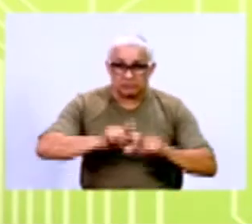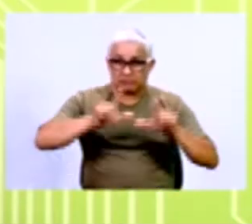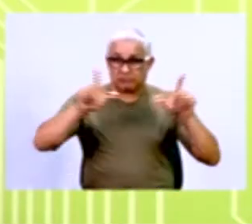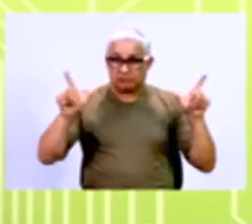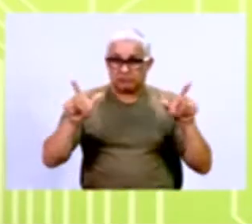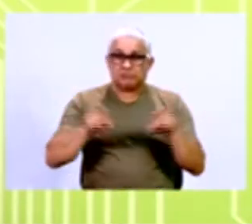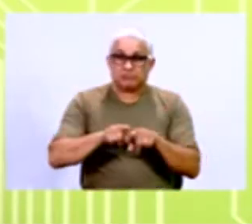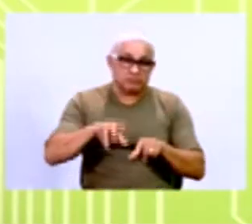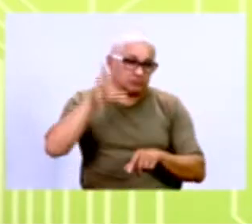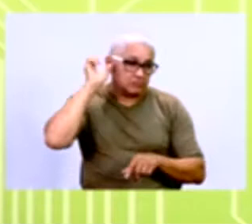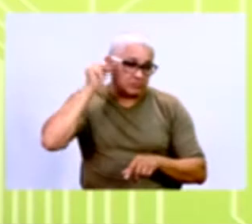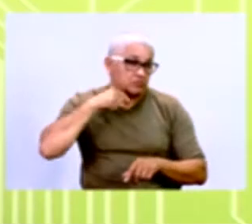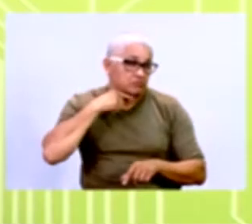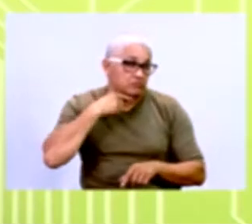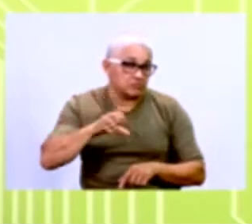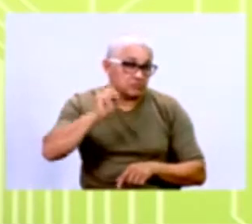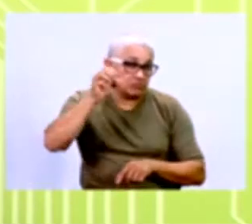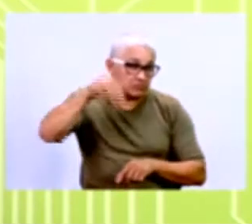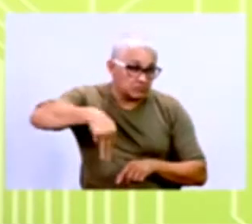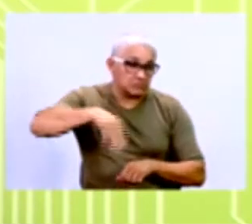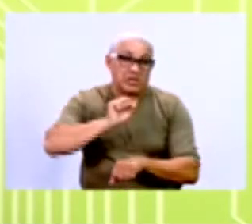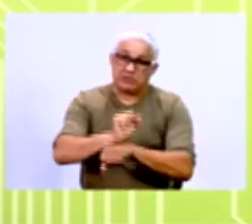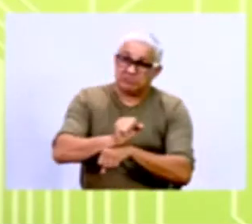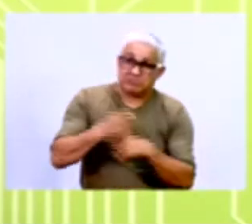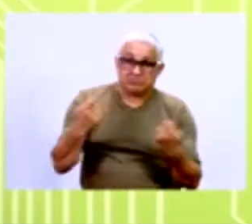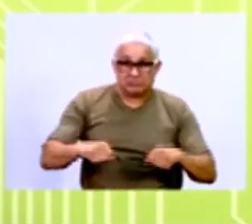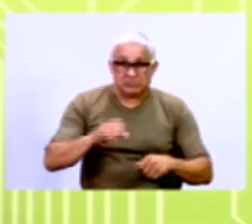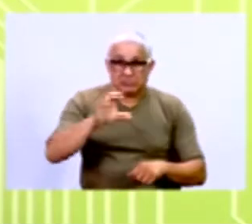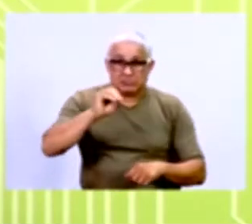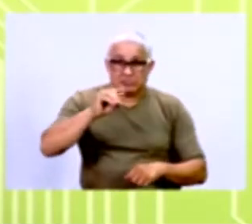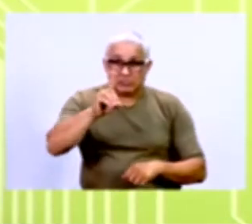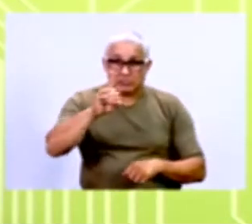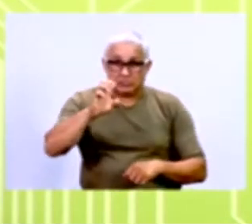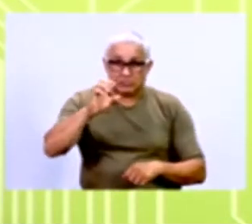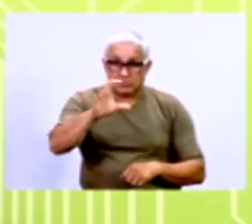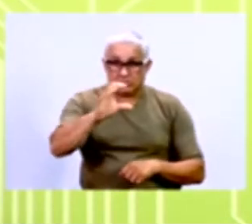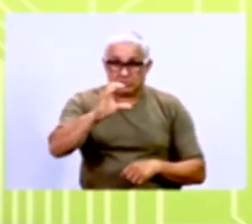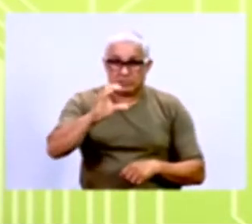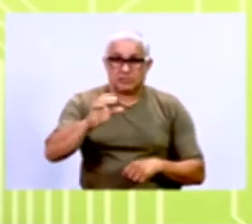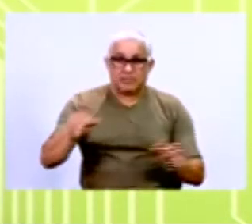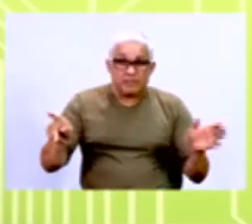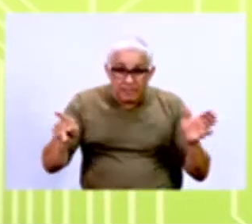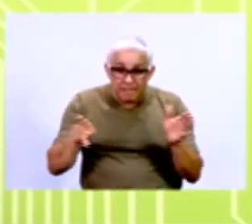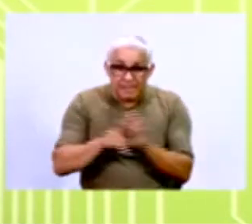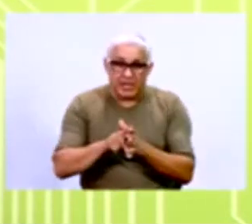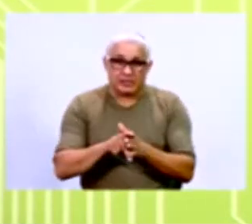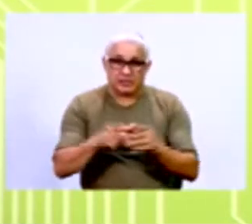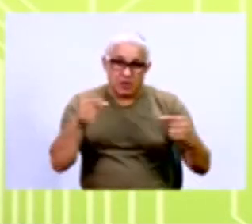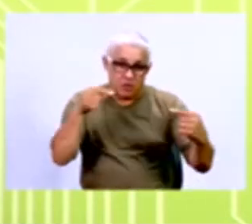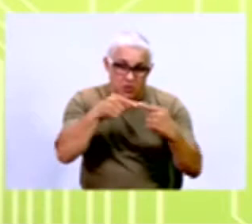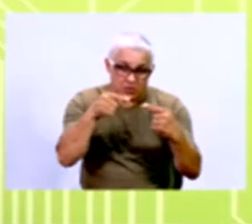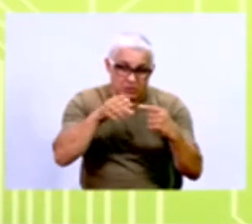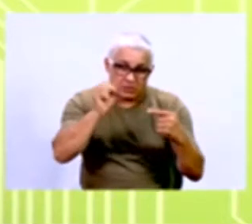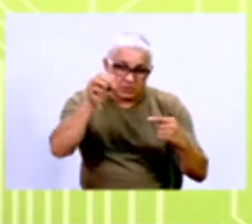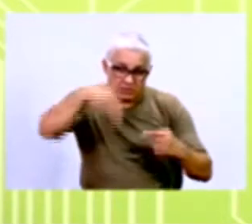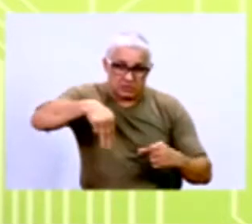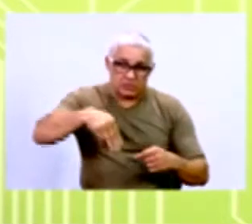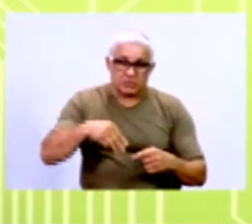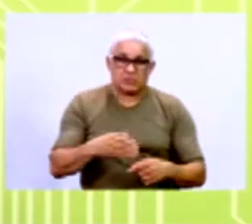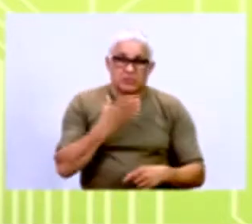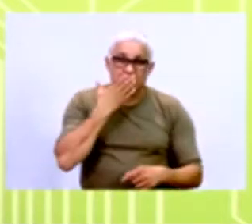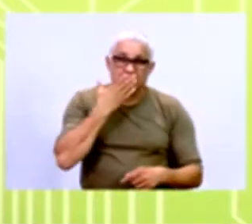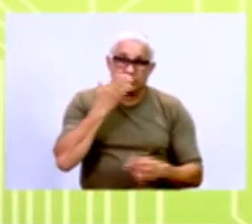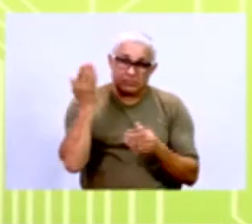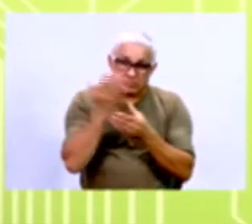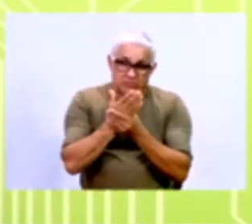som não sai o som, não toca, precisa de um codec específico para aquele modelo de som, para aquele formato de